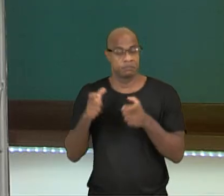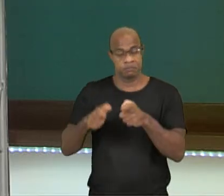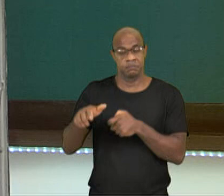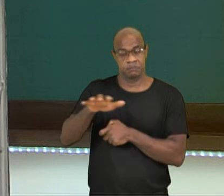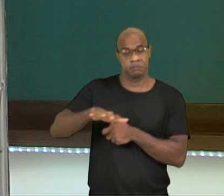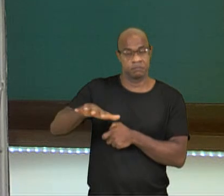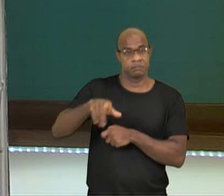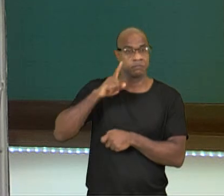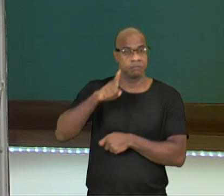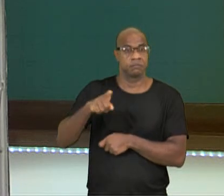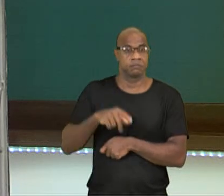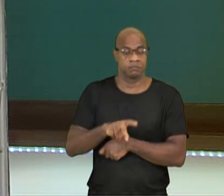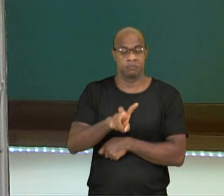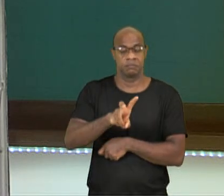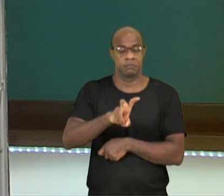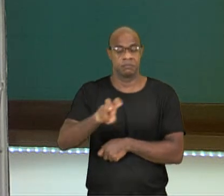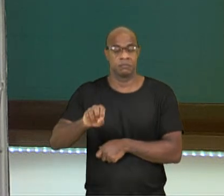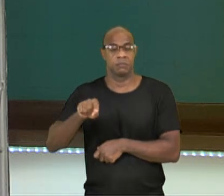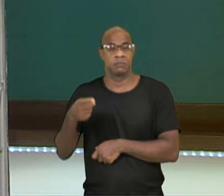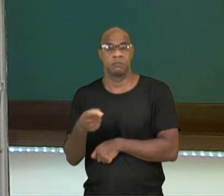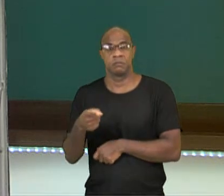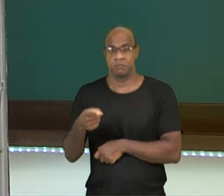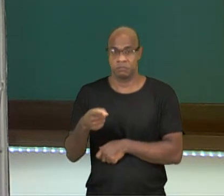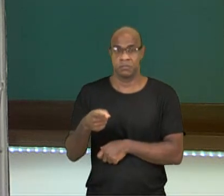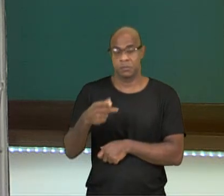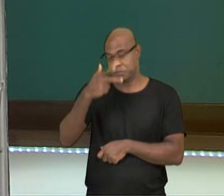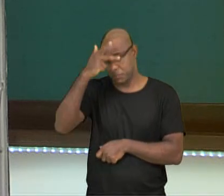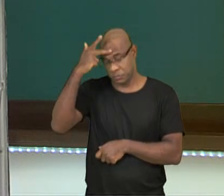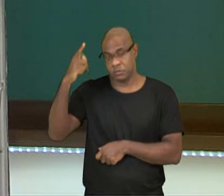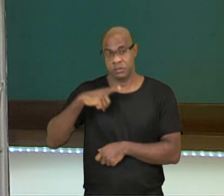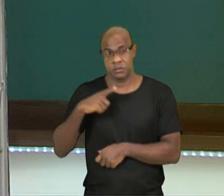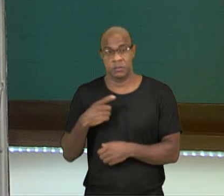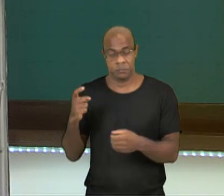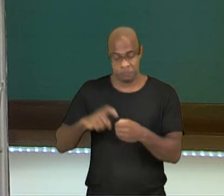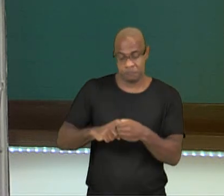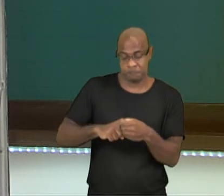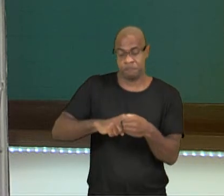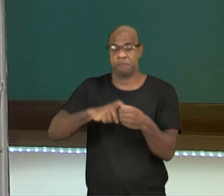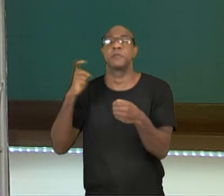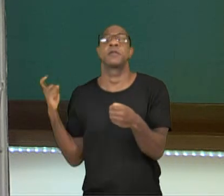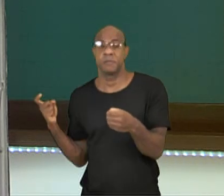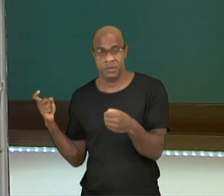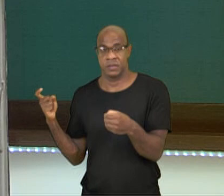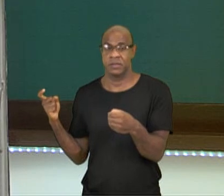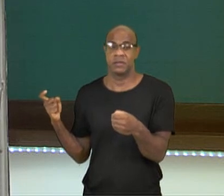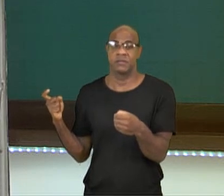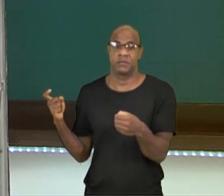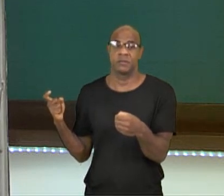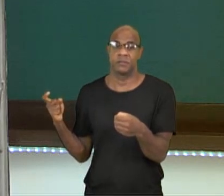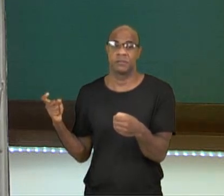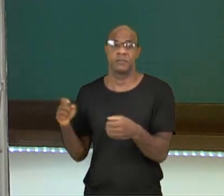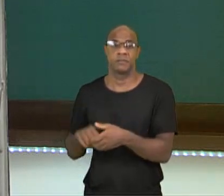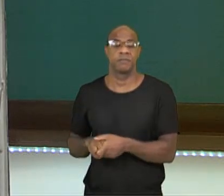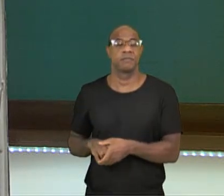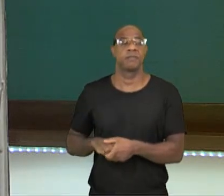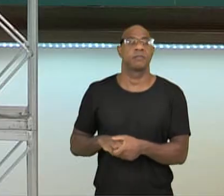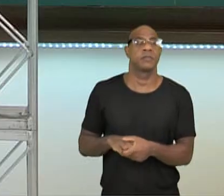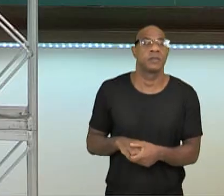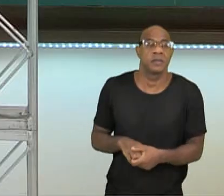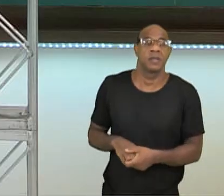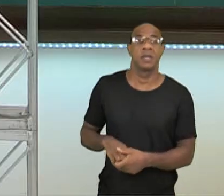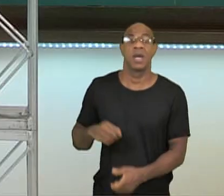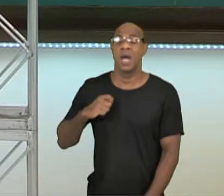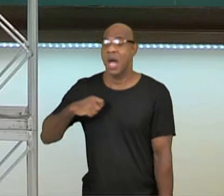com 500 mil habitantes e se tornou independente da Espanha em fevereiro de 1976. Ai, que boazinha,